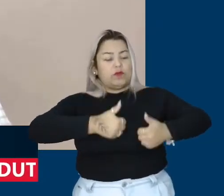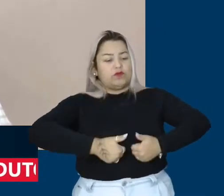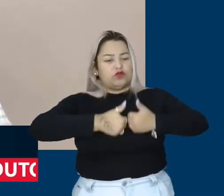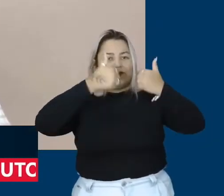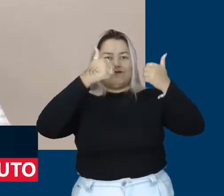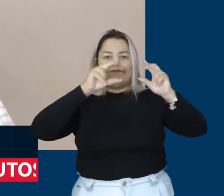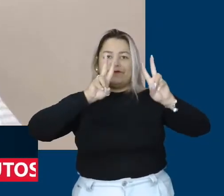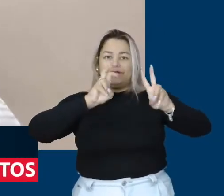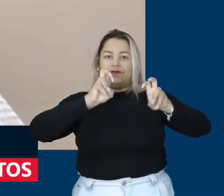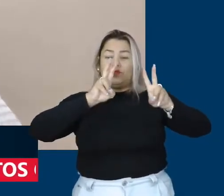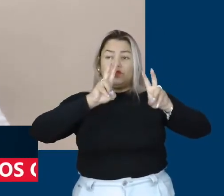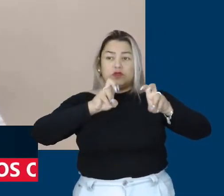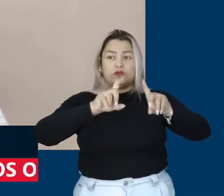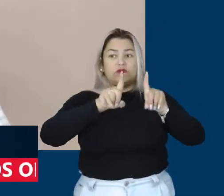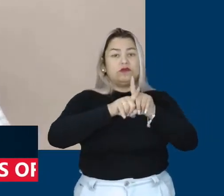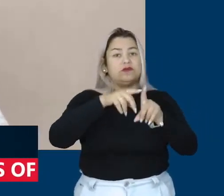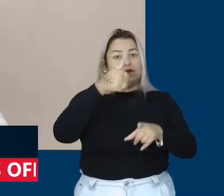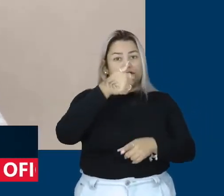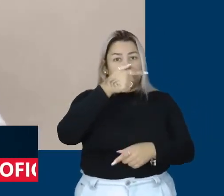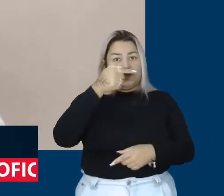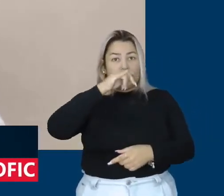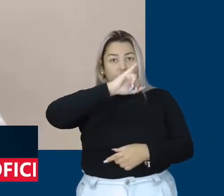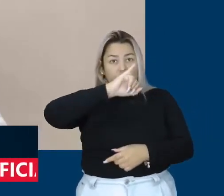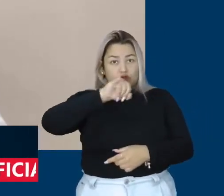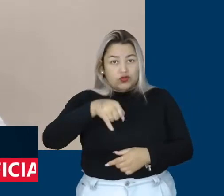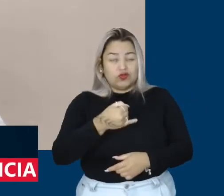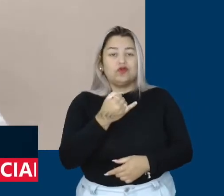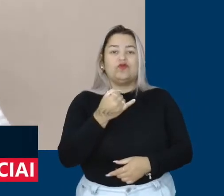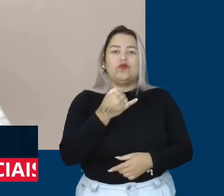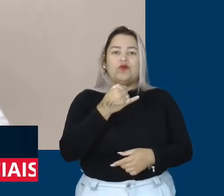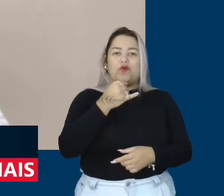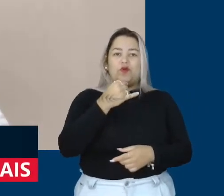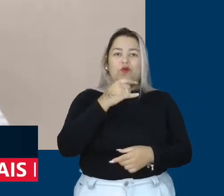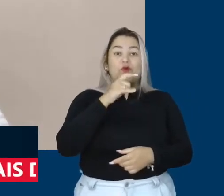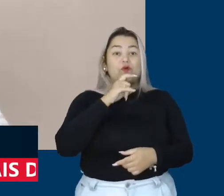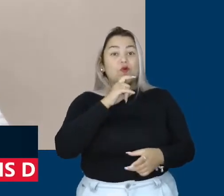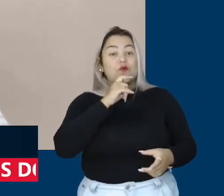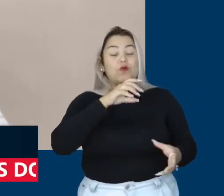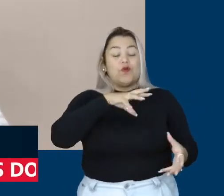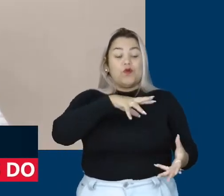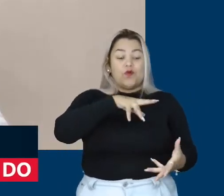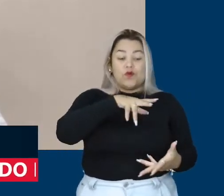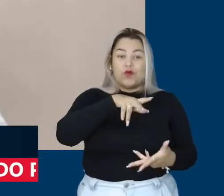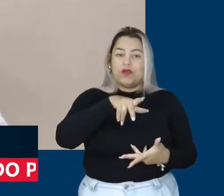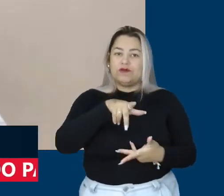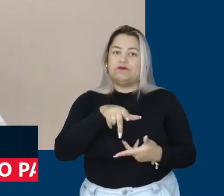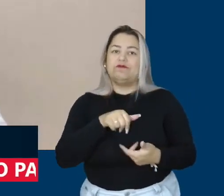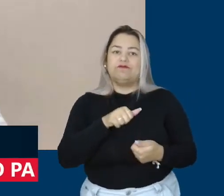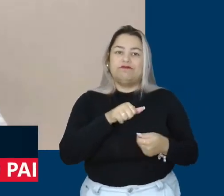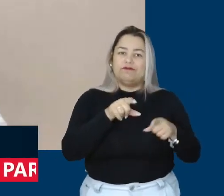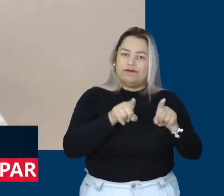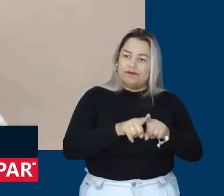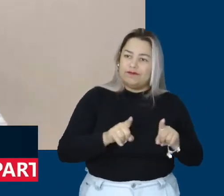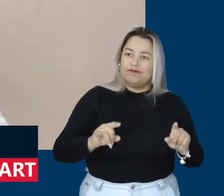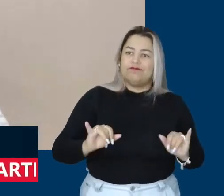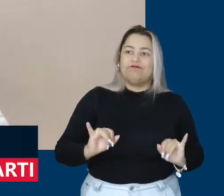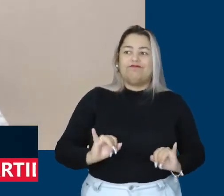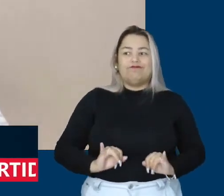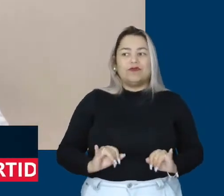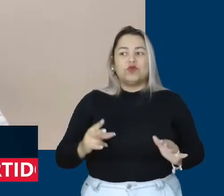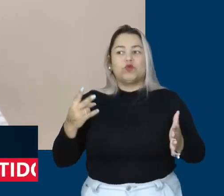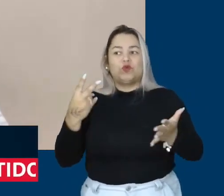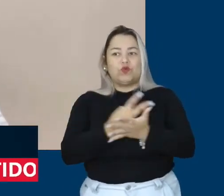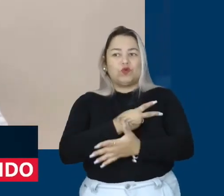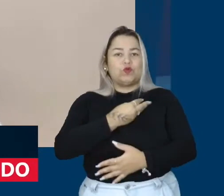da desertificação. O dia 17 de junho agora é o Dia Mundial de Combate à Desertificação. São fenômenos também que impactam na vida das